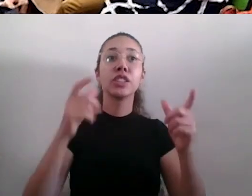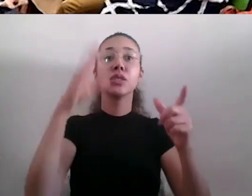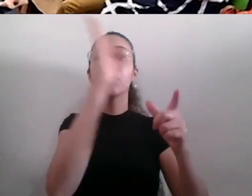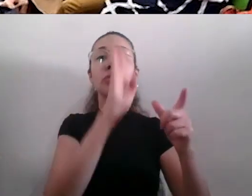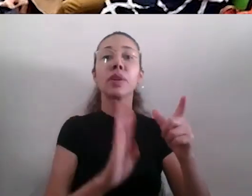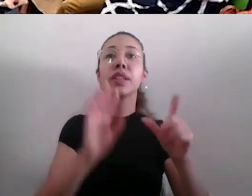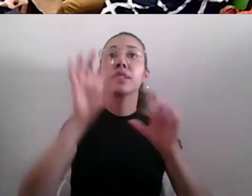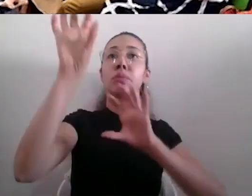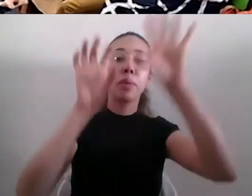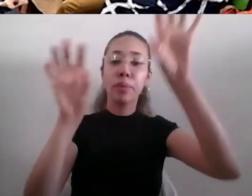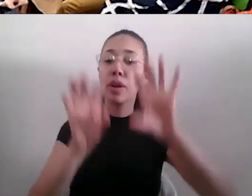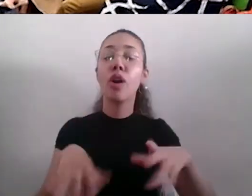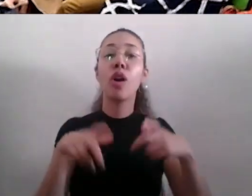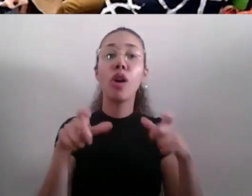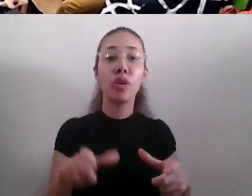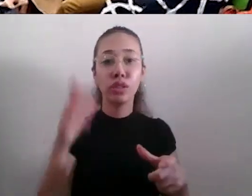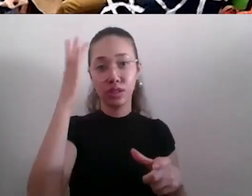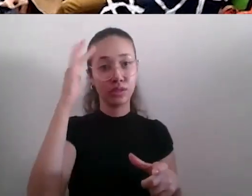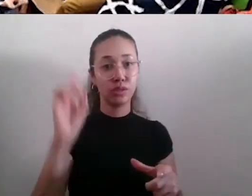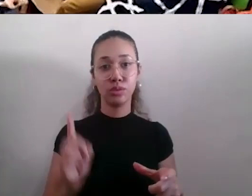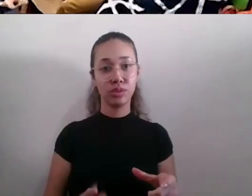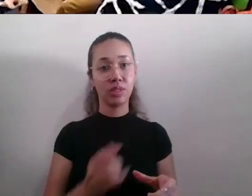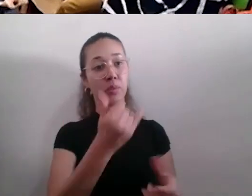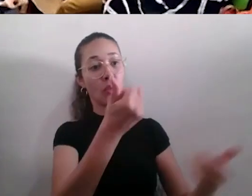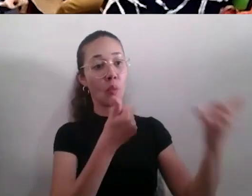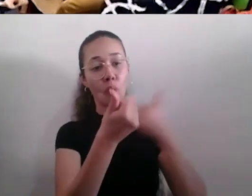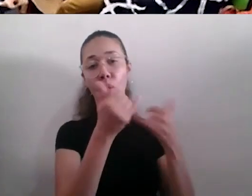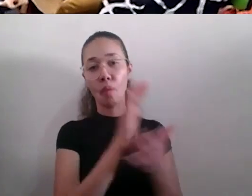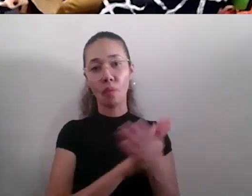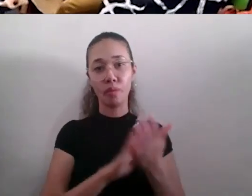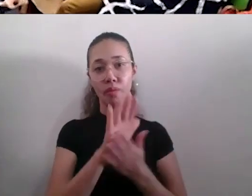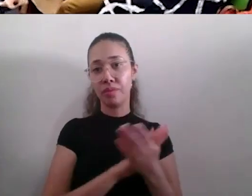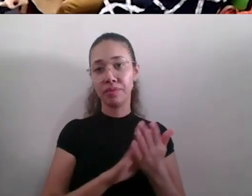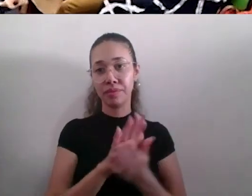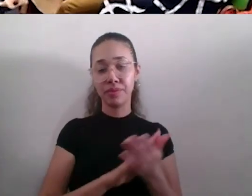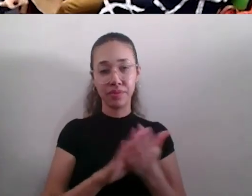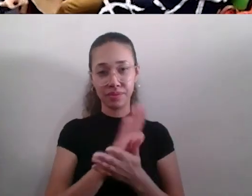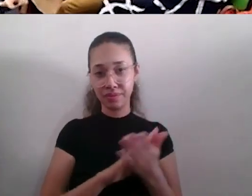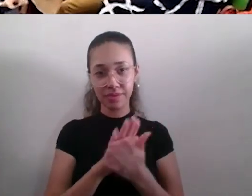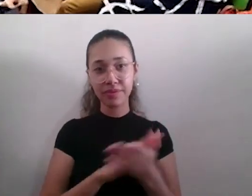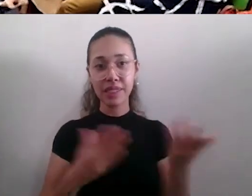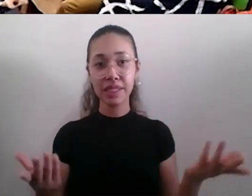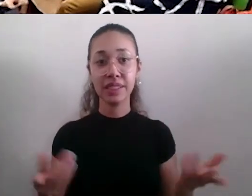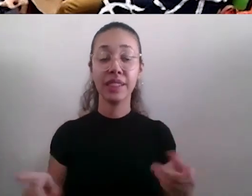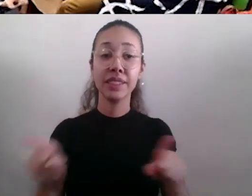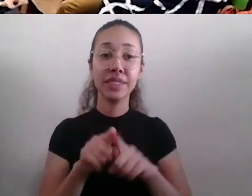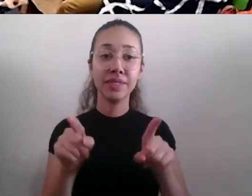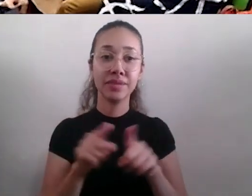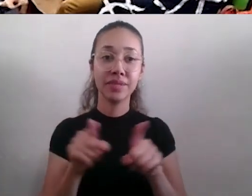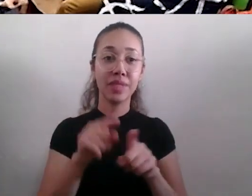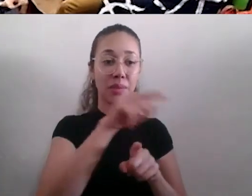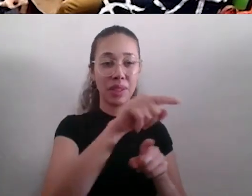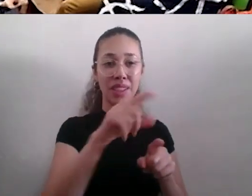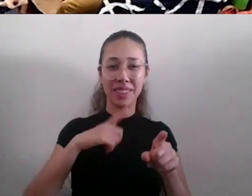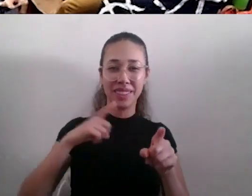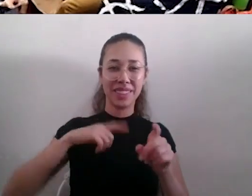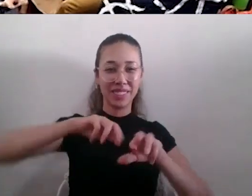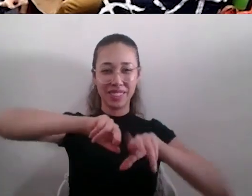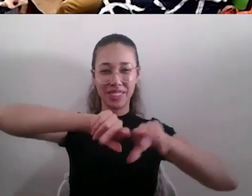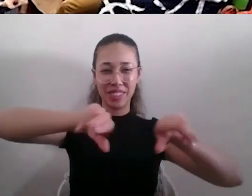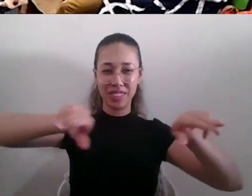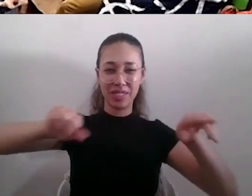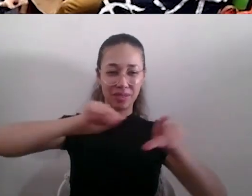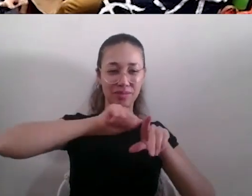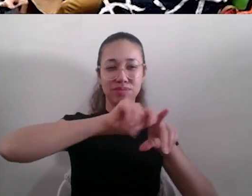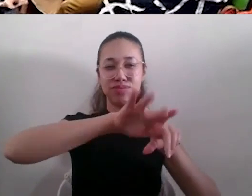Enfim, o sistema para o qual você sobe e que a partir daí distribui para várias plataformas, que tem vários desses sistemas, Libsyn,